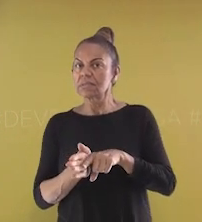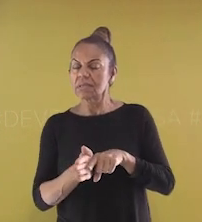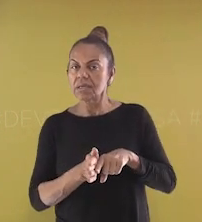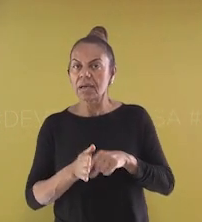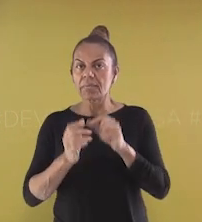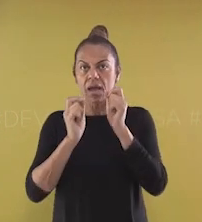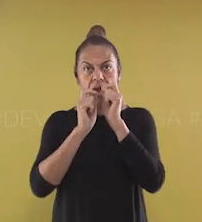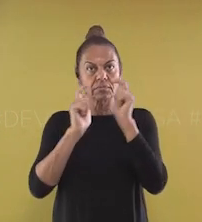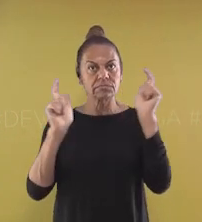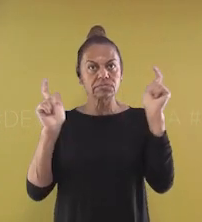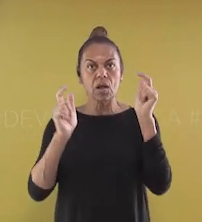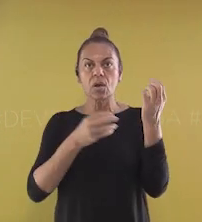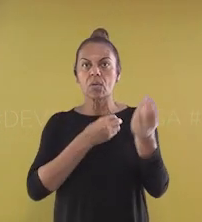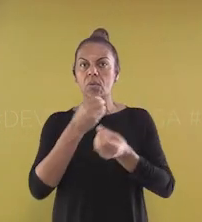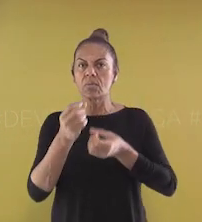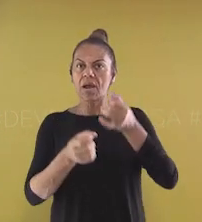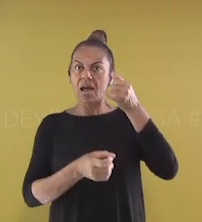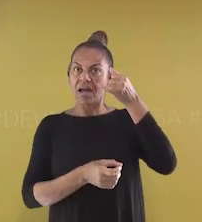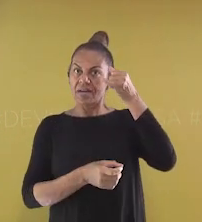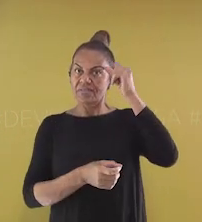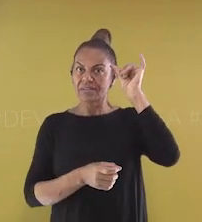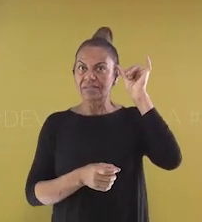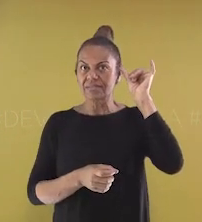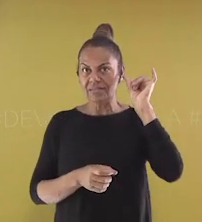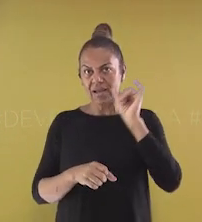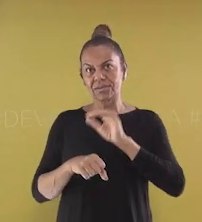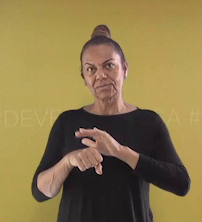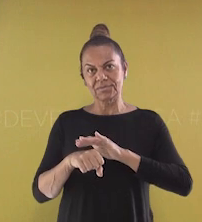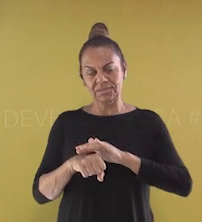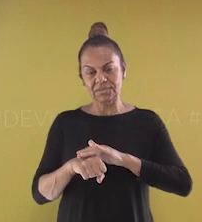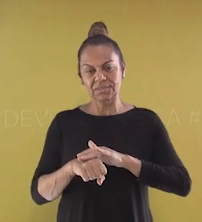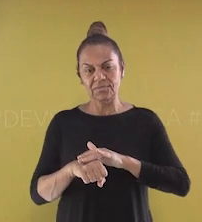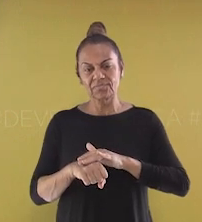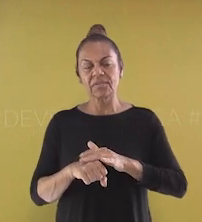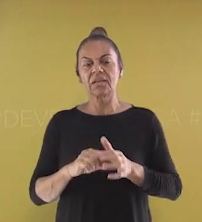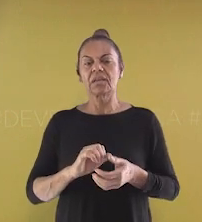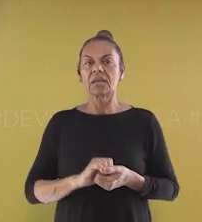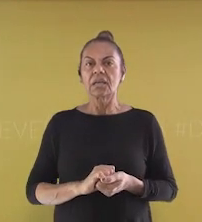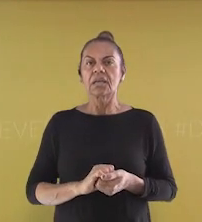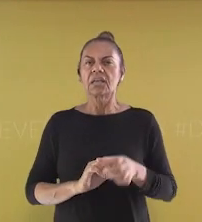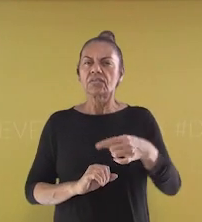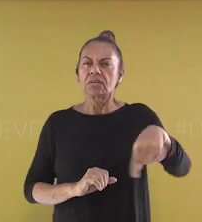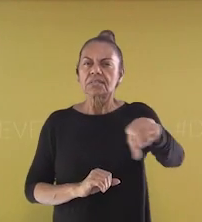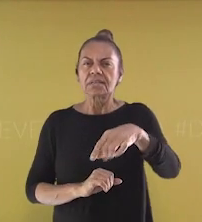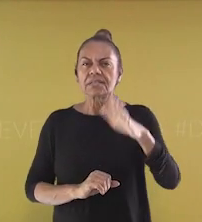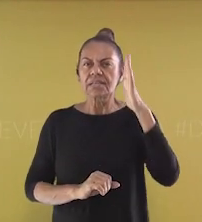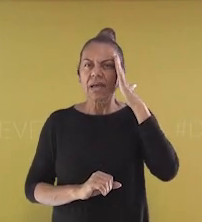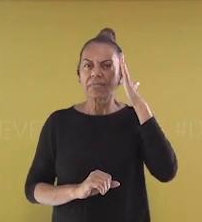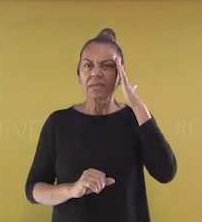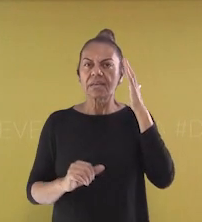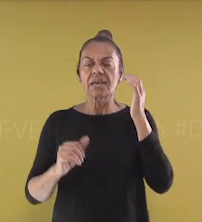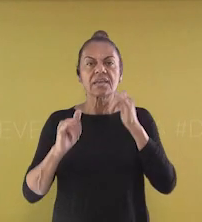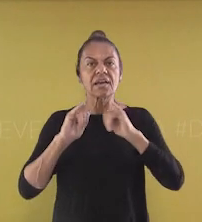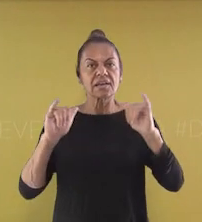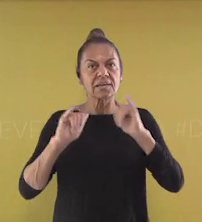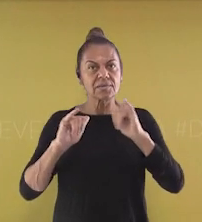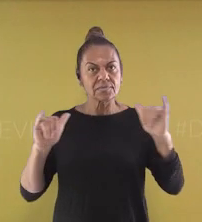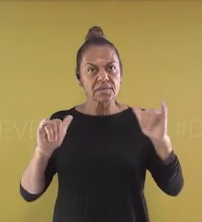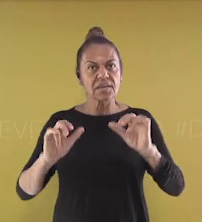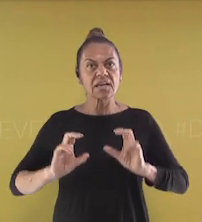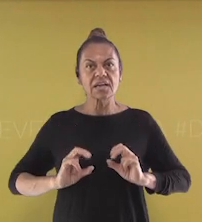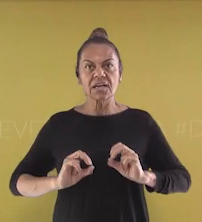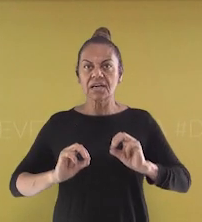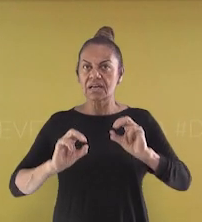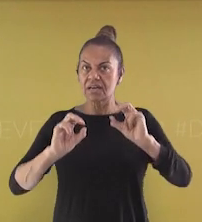exames e se atente para a prevenção, que é o que temos de melhor. E vocês sabiam que a campanha